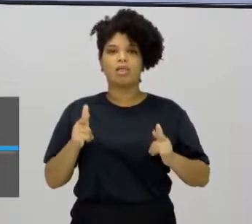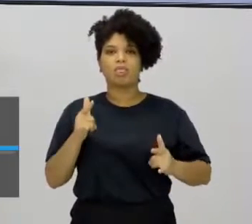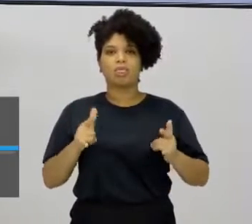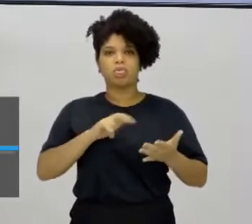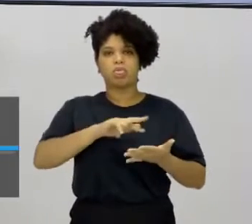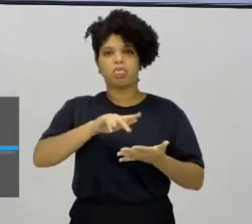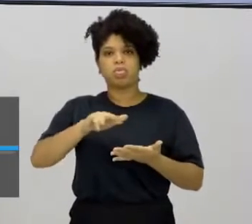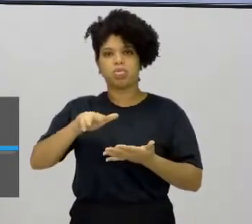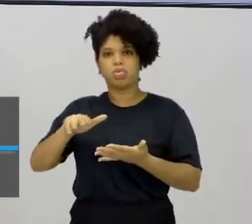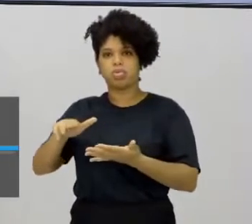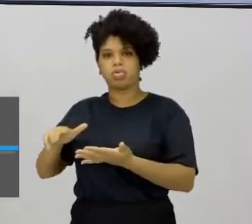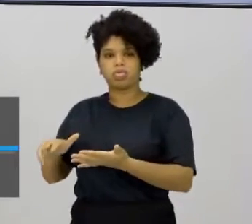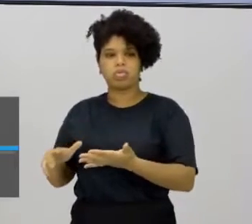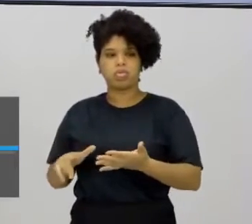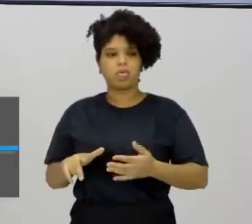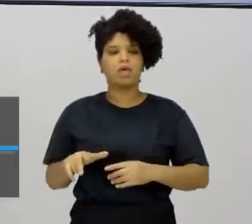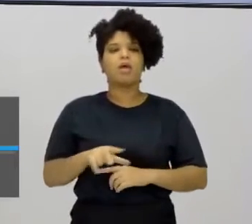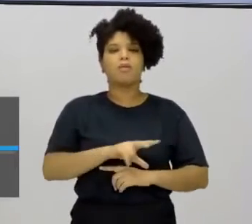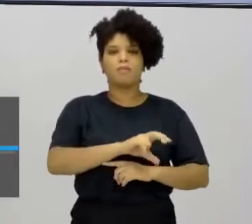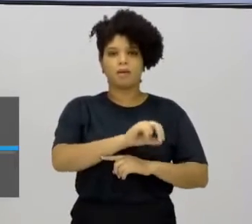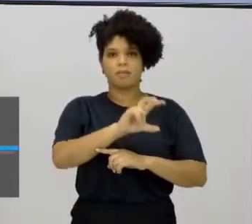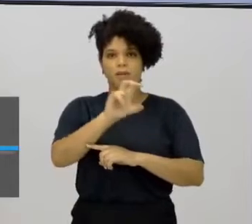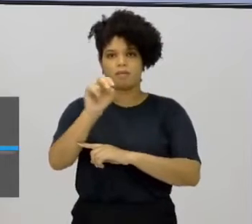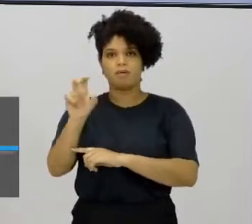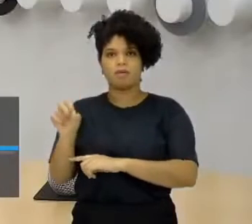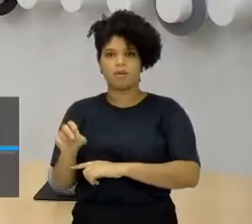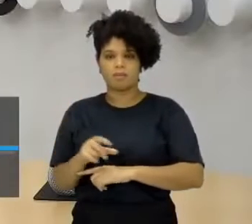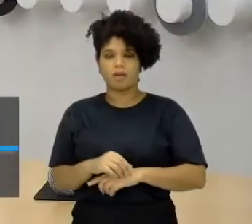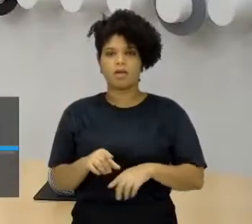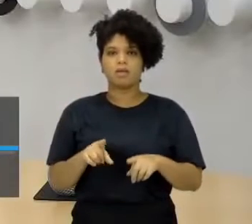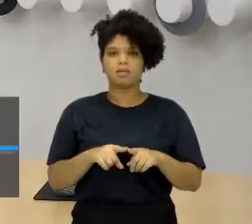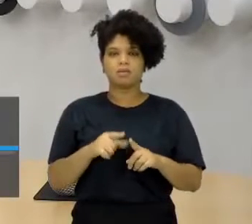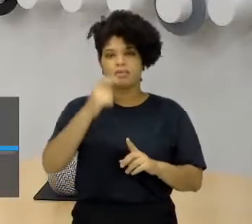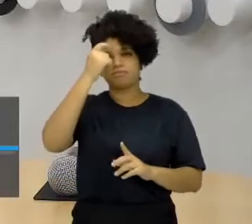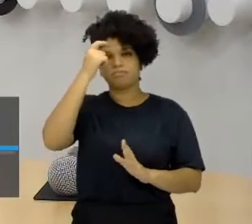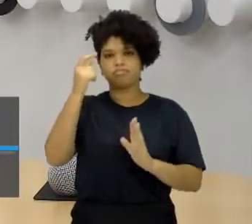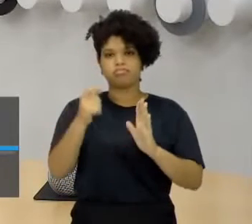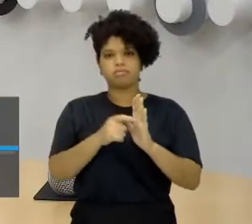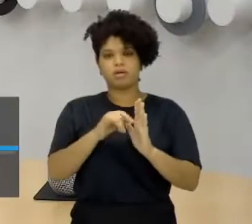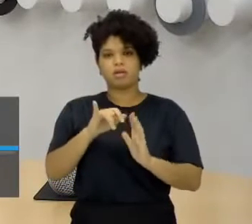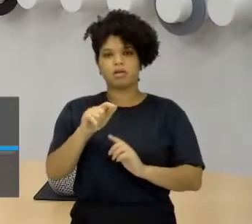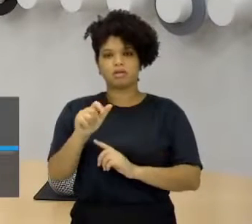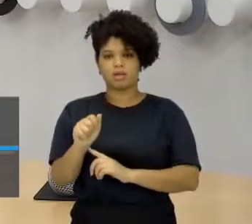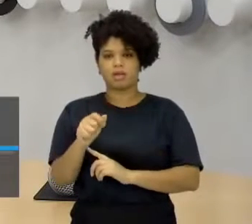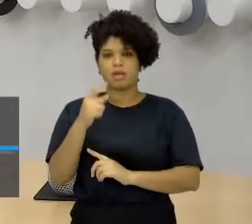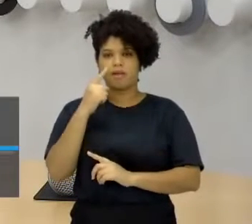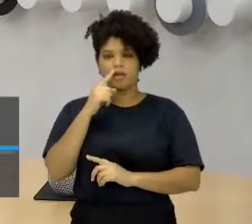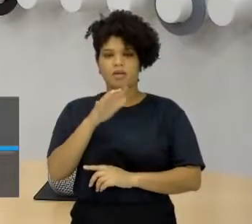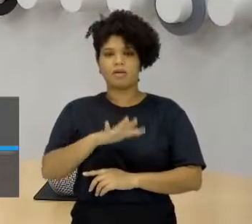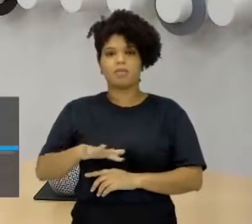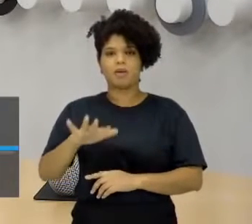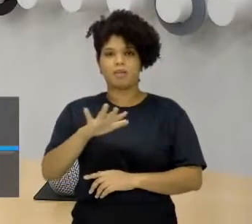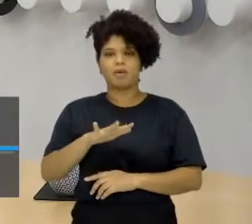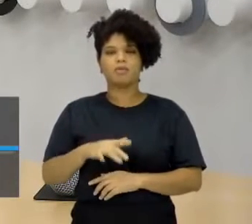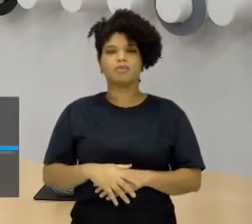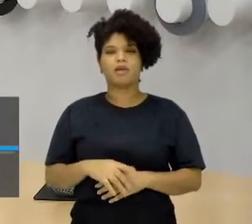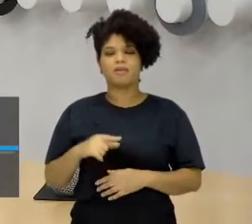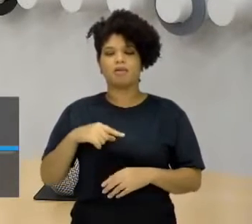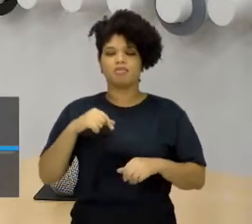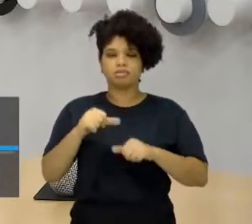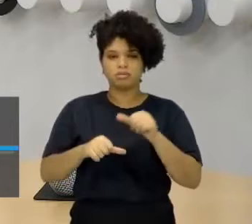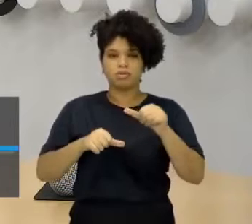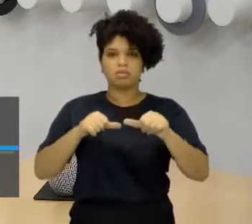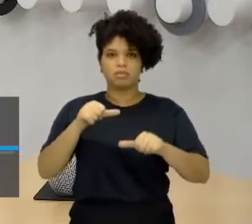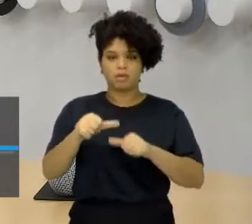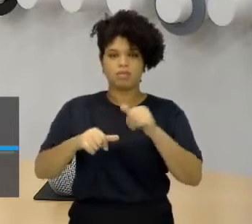a robótica e a inteligência artificial. E é interessante que o espaço de tempo está diminuindo, né? Cada vez as coisas vão